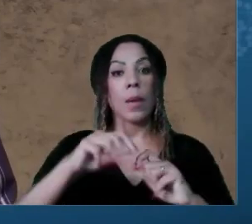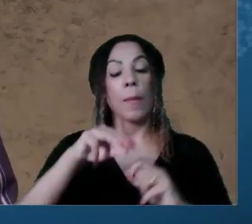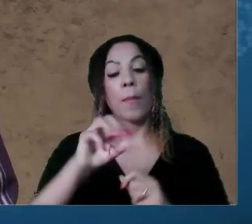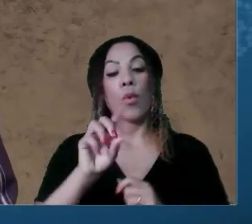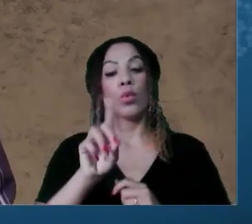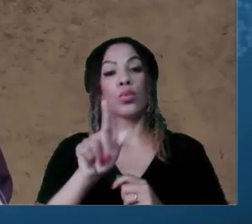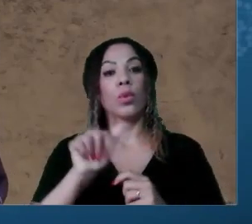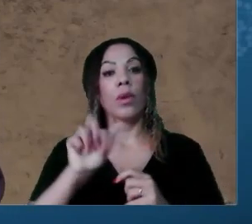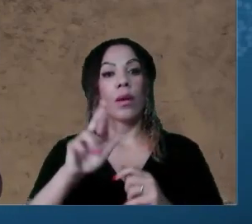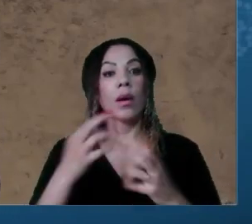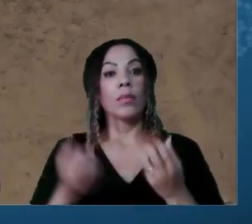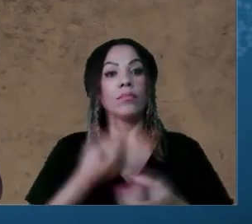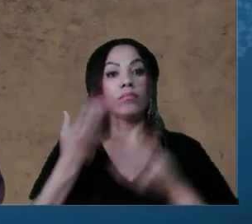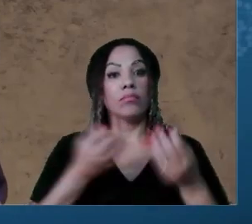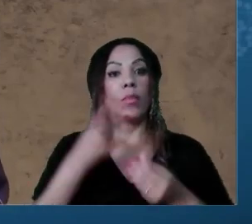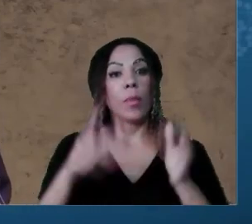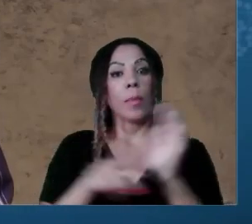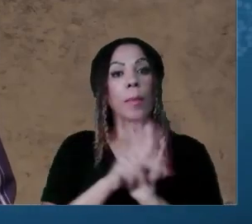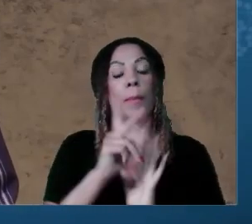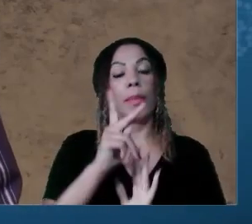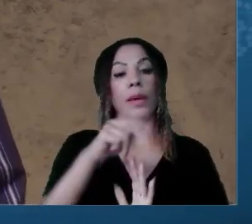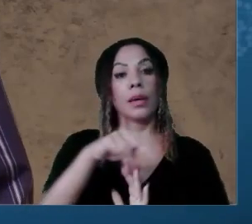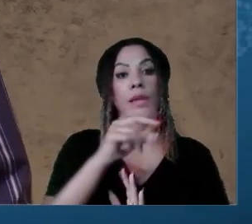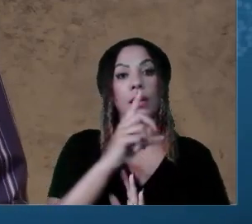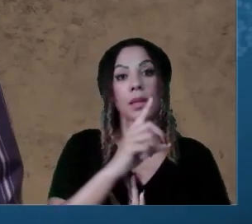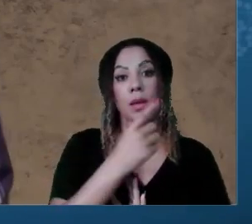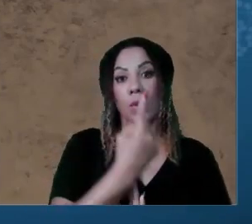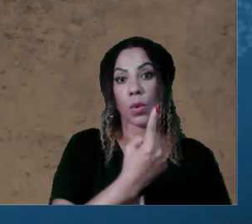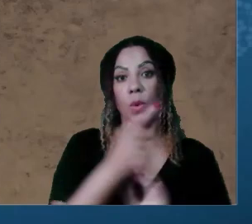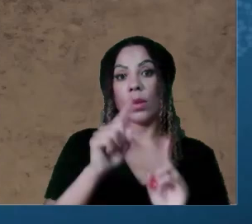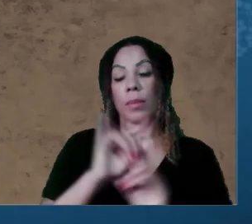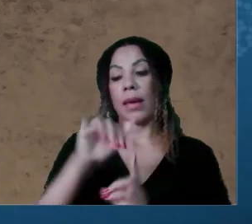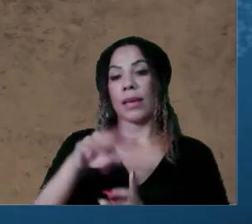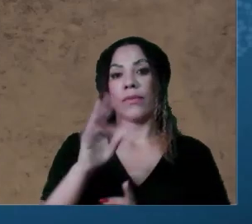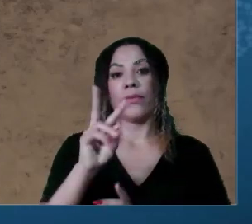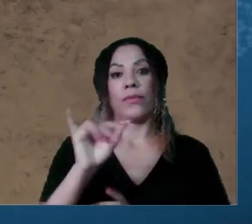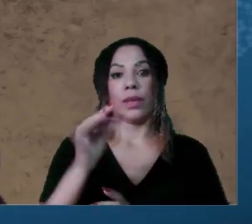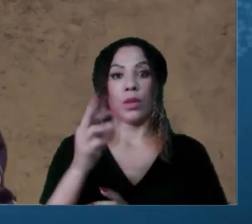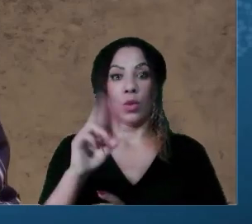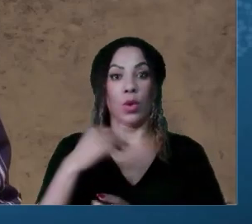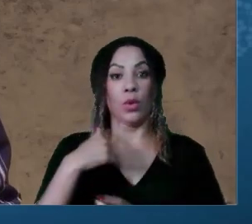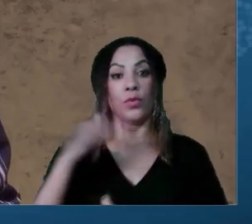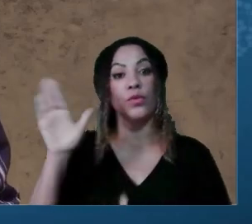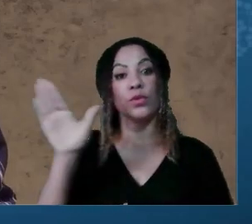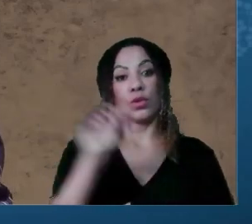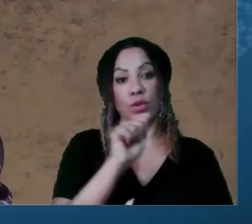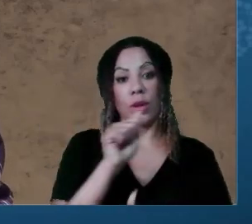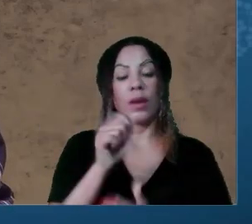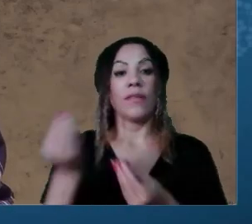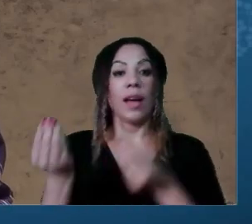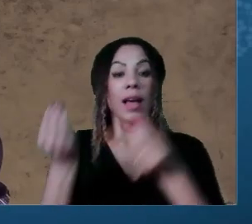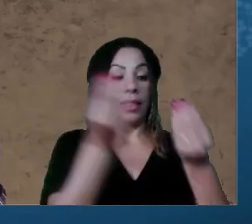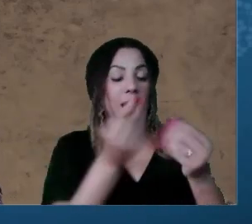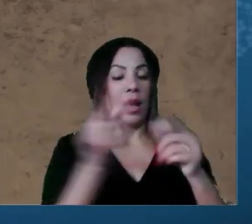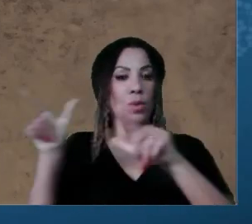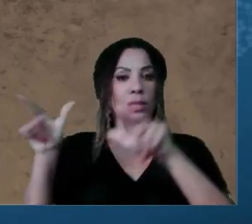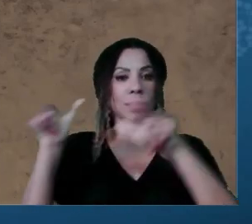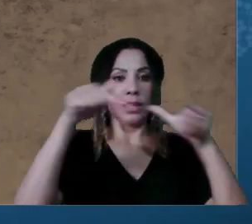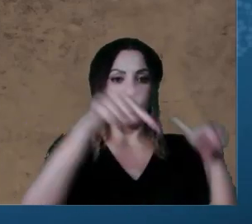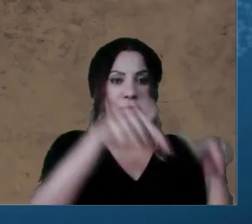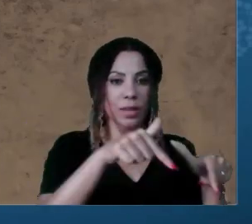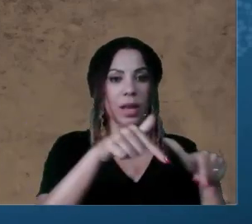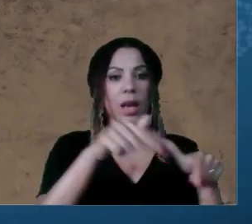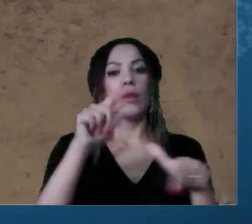expressão de PD-L1 e COX-2 in vitro. Eu vou chamar para a entrega do certificado a